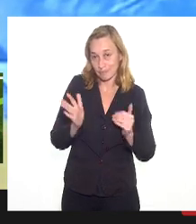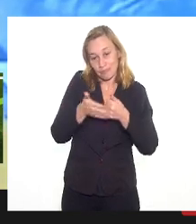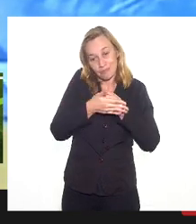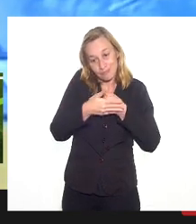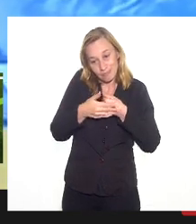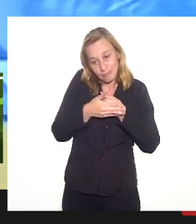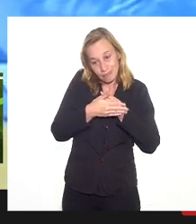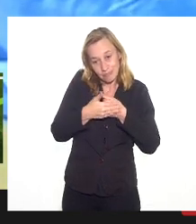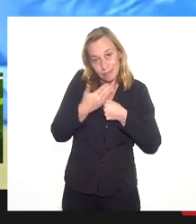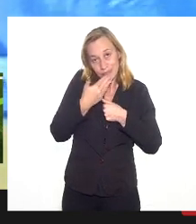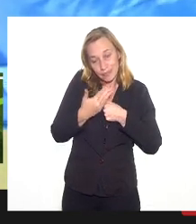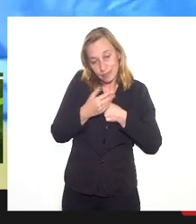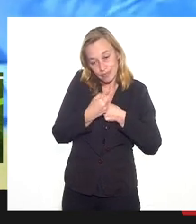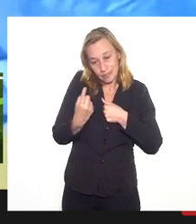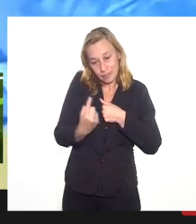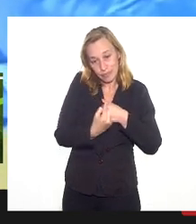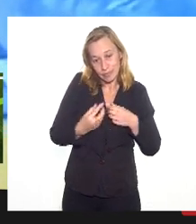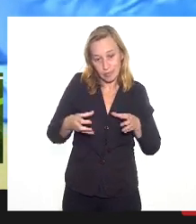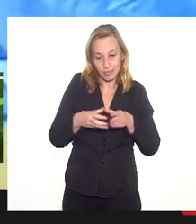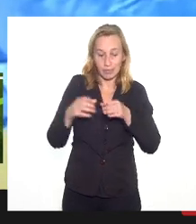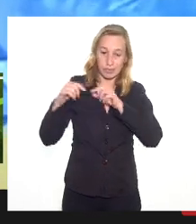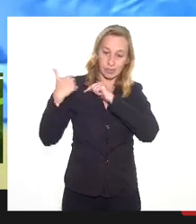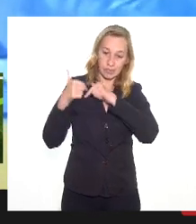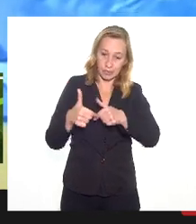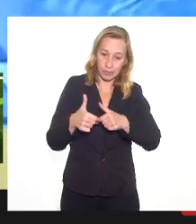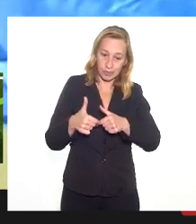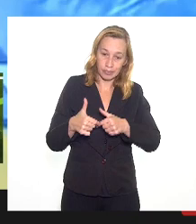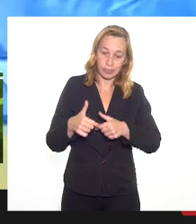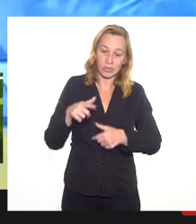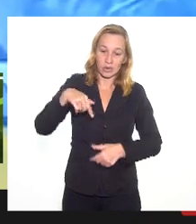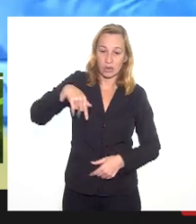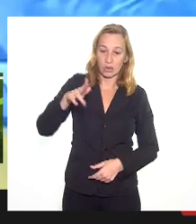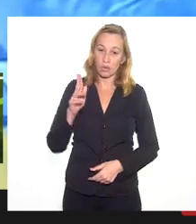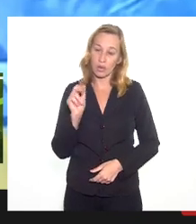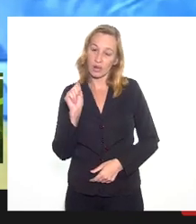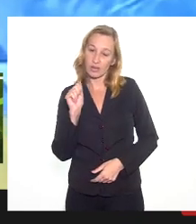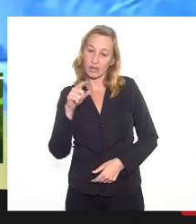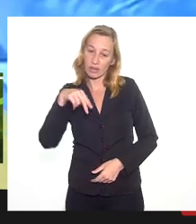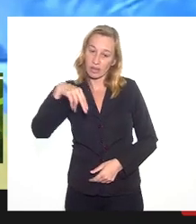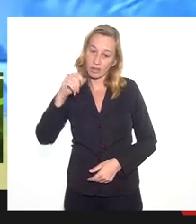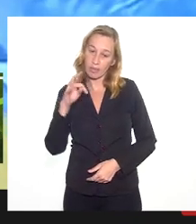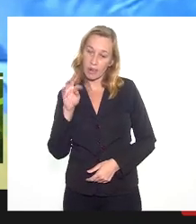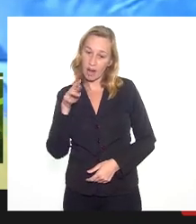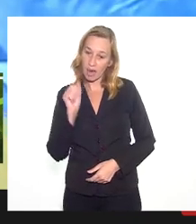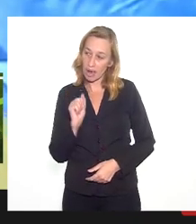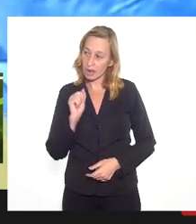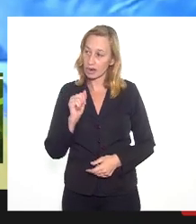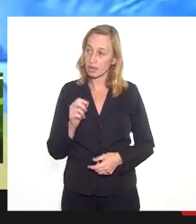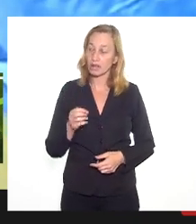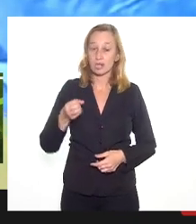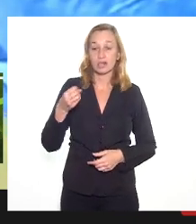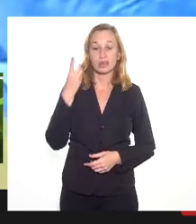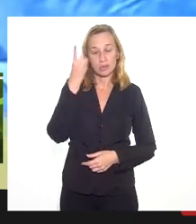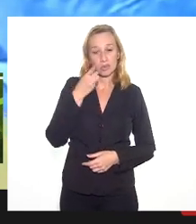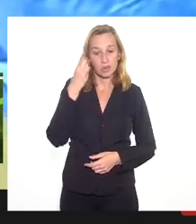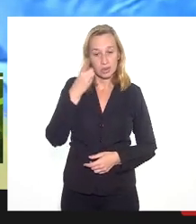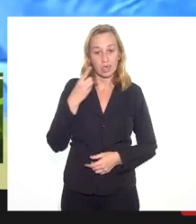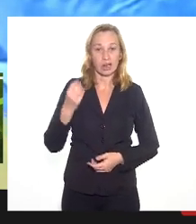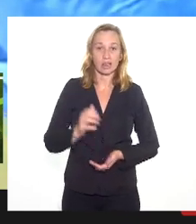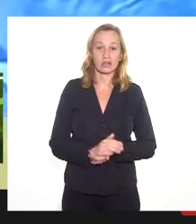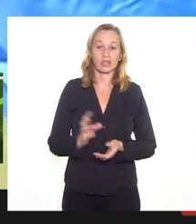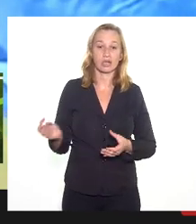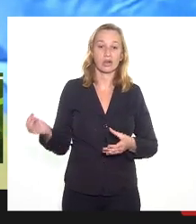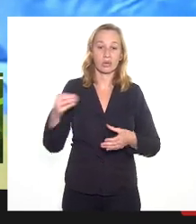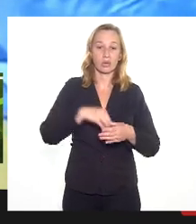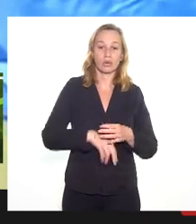um pedido nosso das comunidades tradicionais da Baía de Guanabara, de você, nobre deputada, incluir a